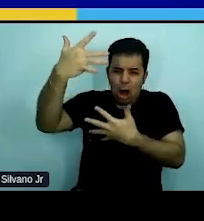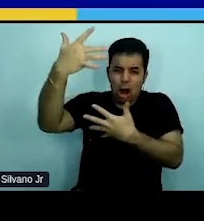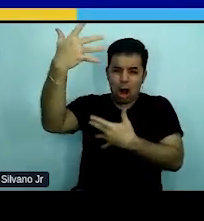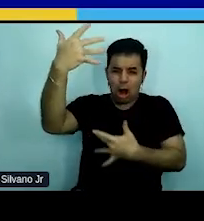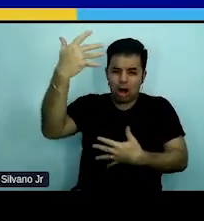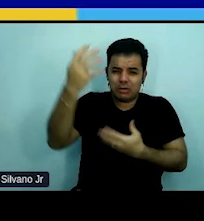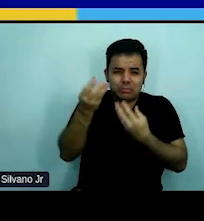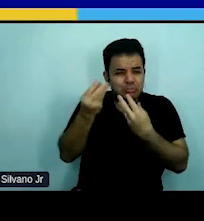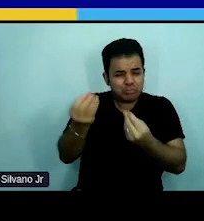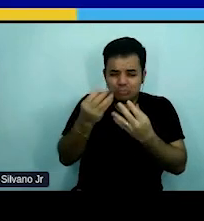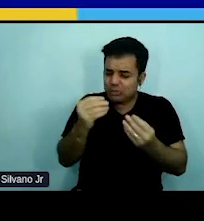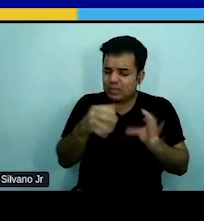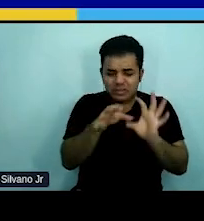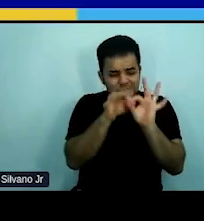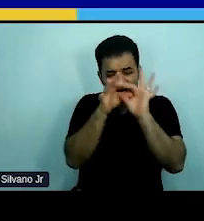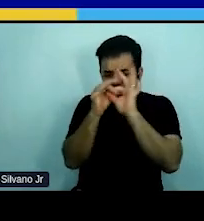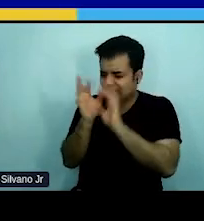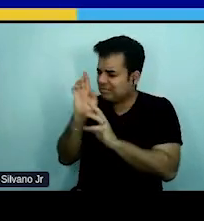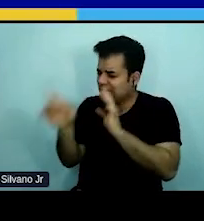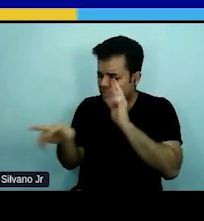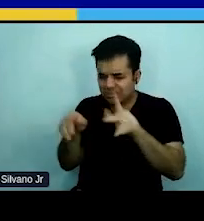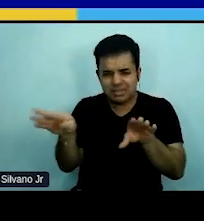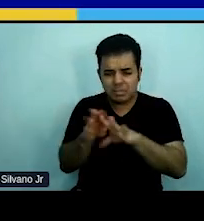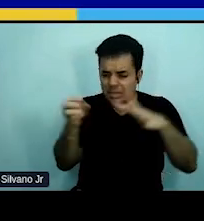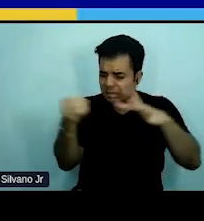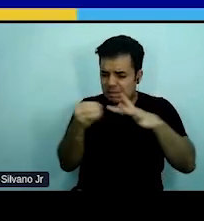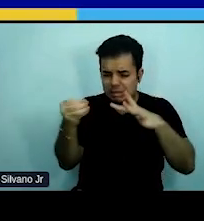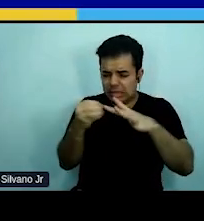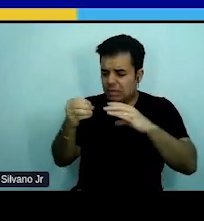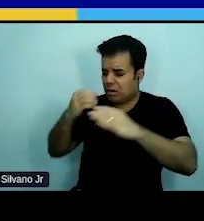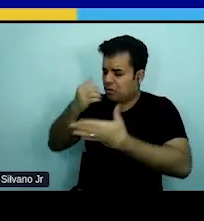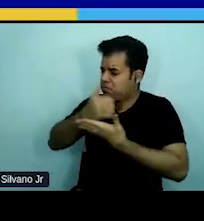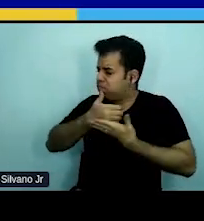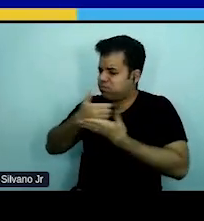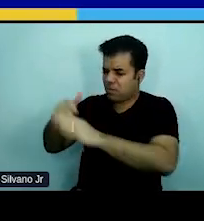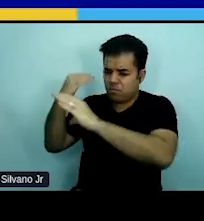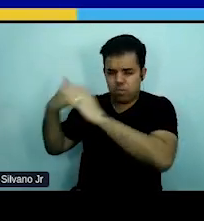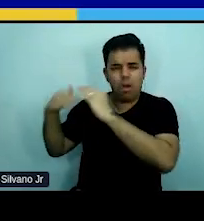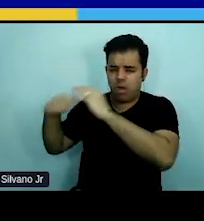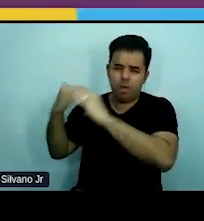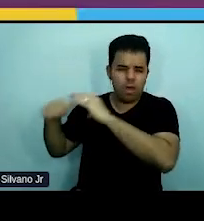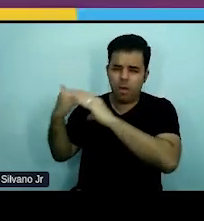contextos diferentes e em grandes volumes, tá certo?